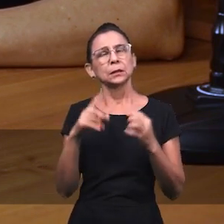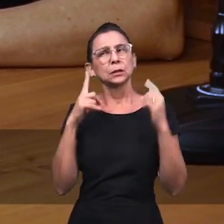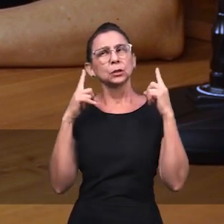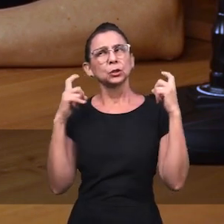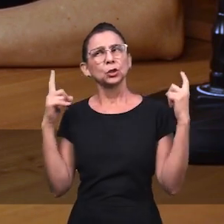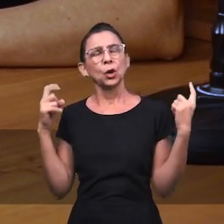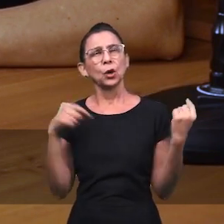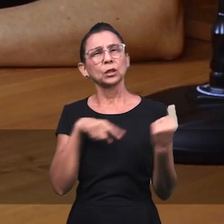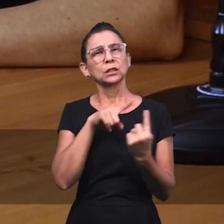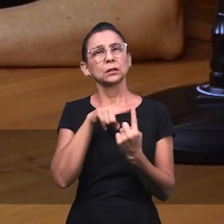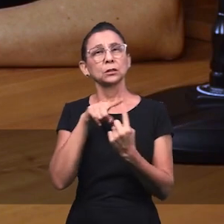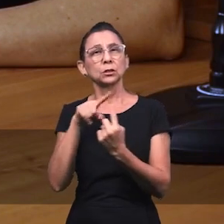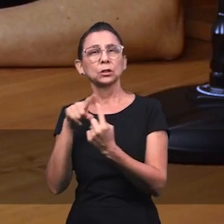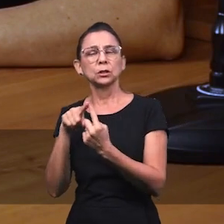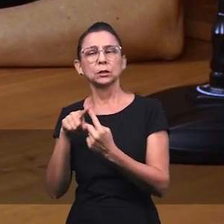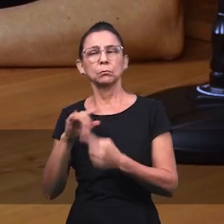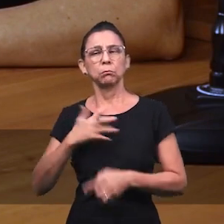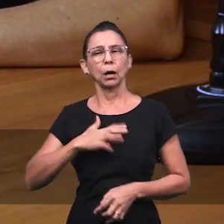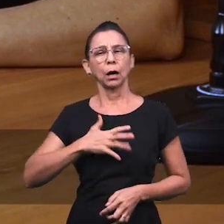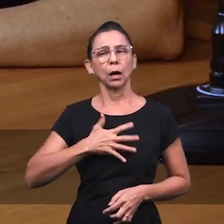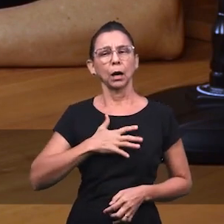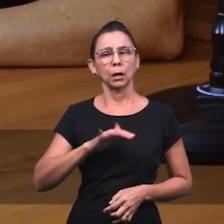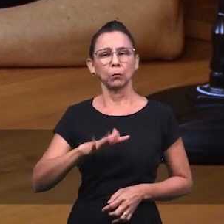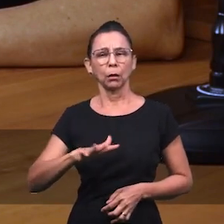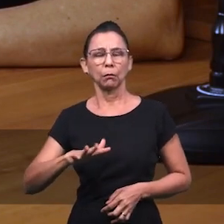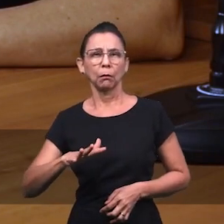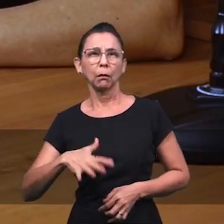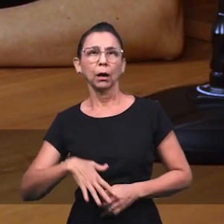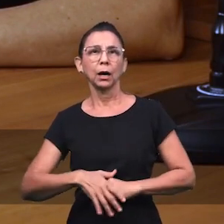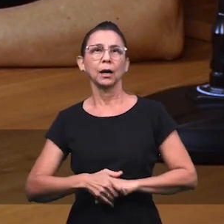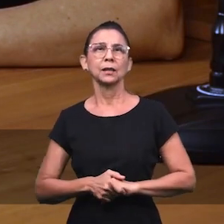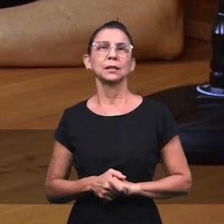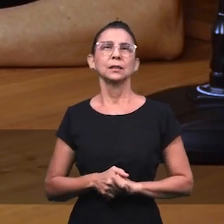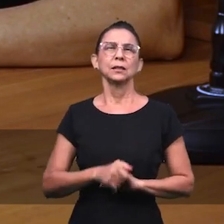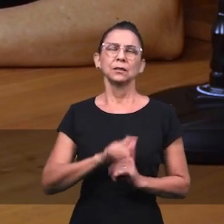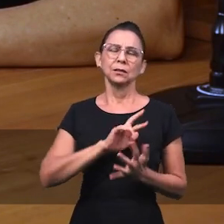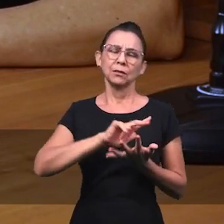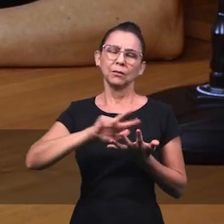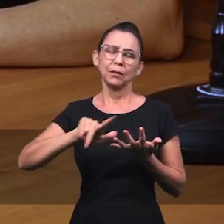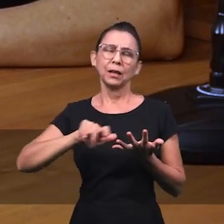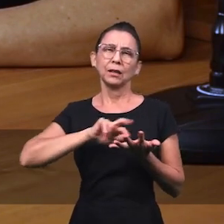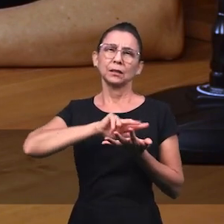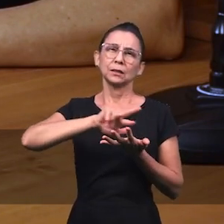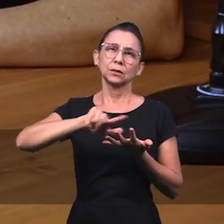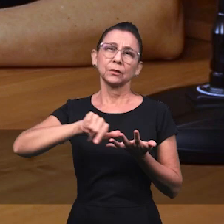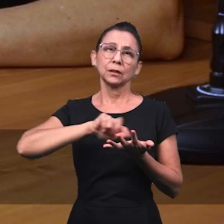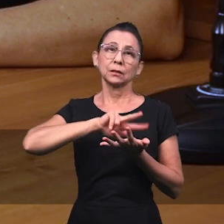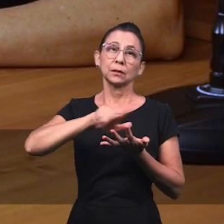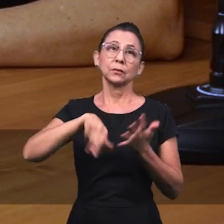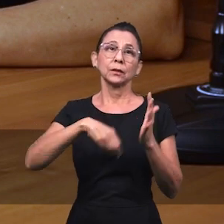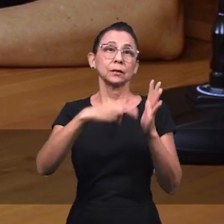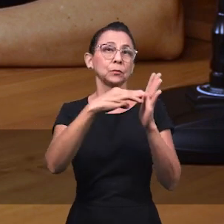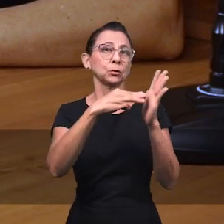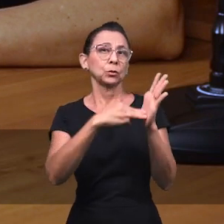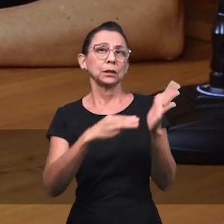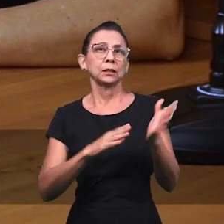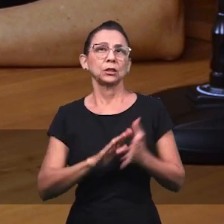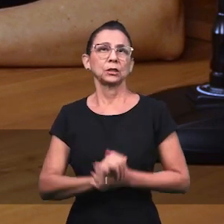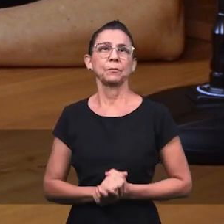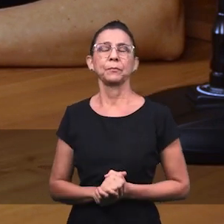choice e vibrar. São várias metodologias, conhecendo